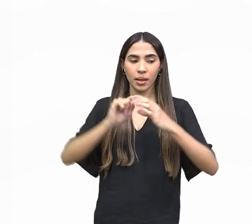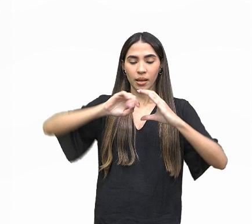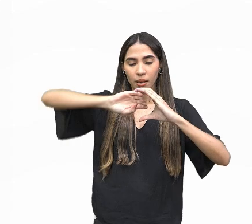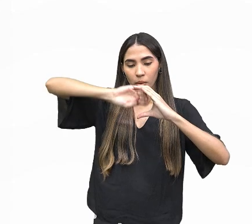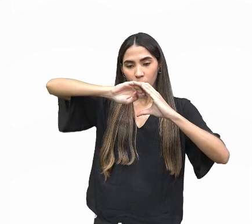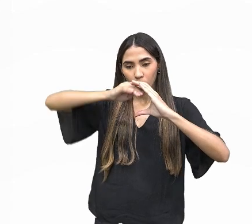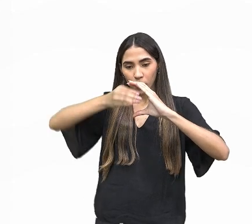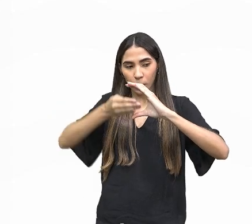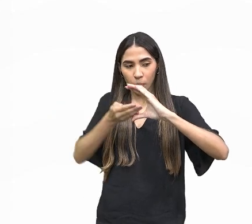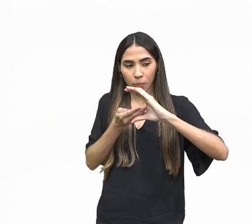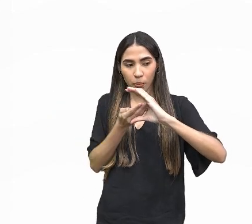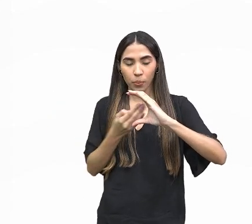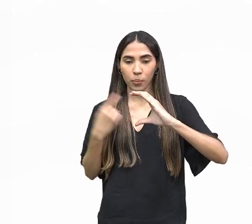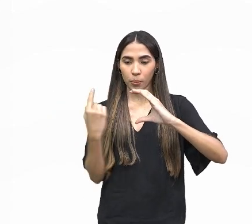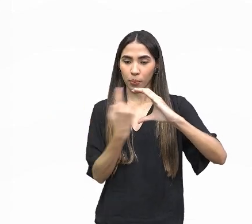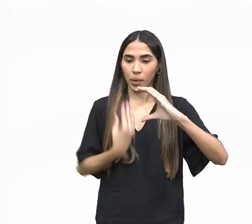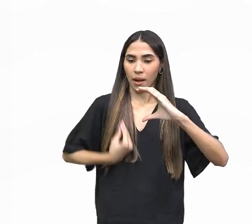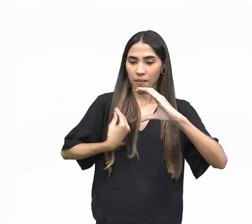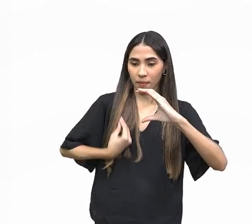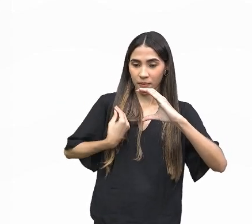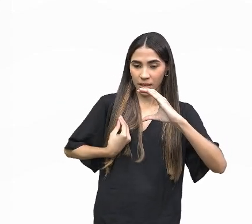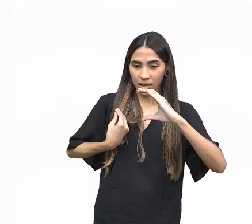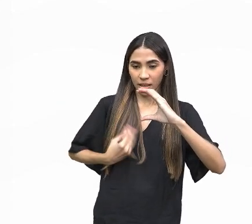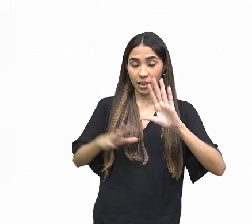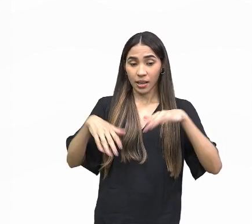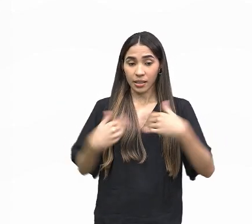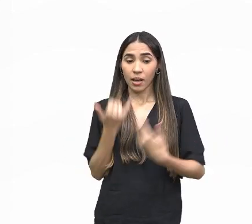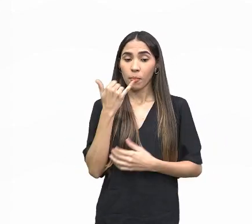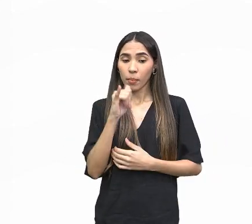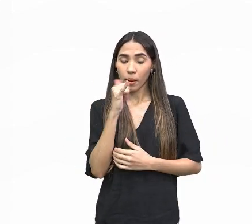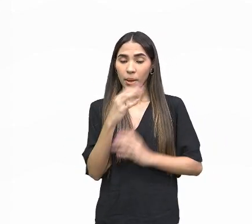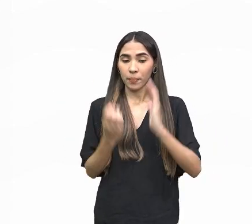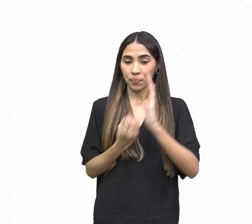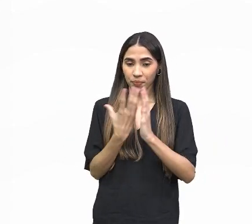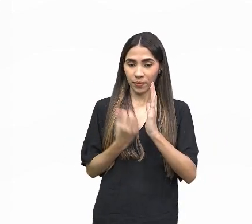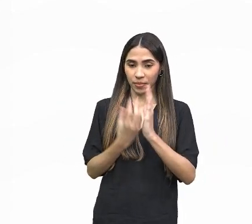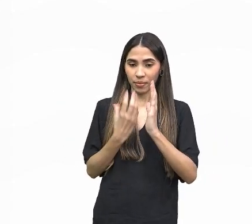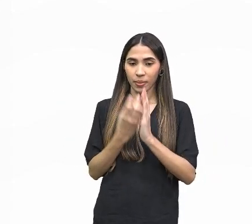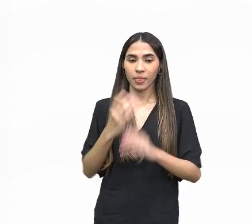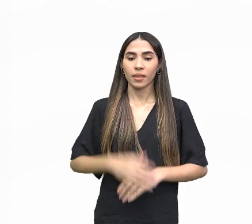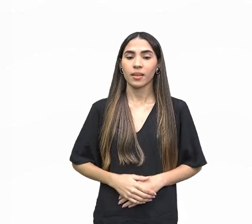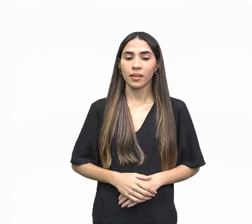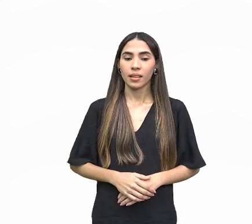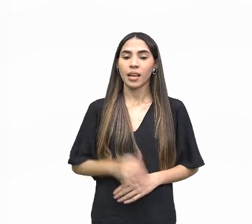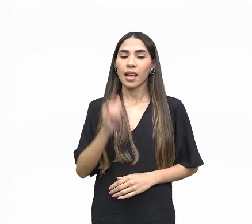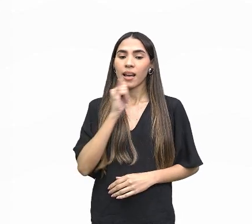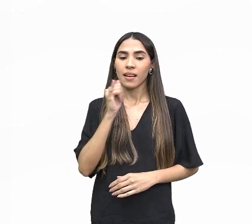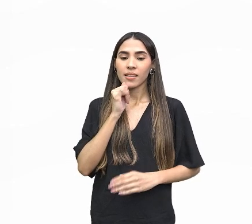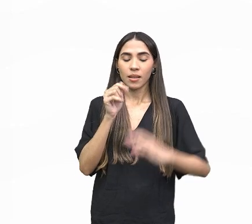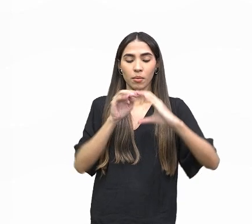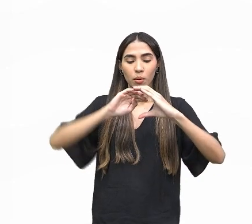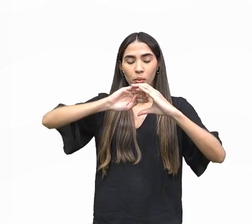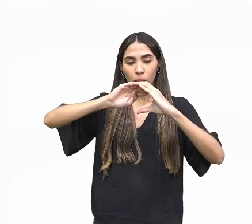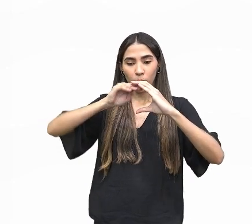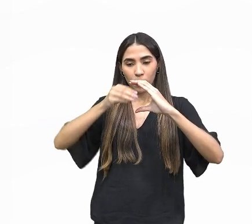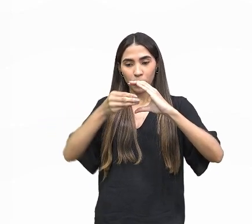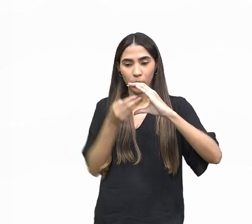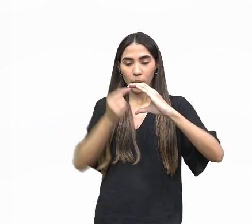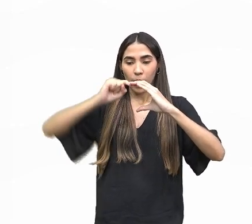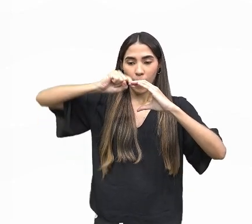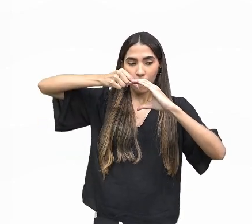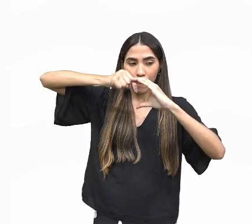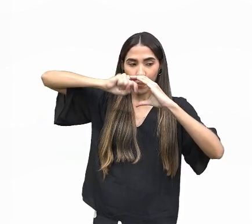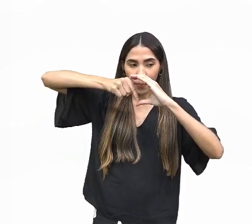nós habitamos. Olha, para a geração de energia elétrica, né, perfura-se o subsolo, onde